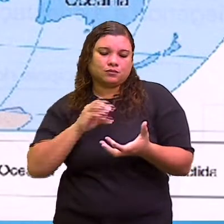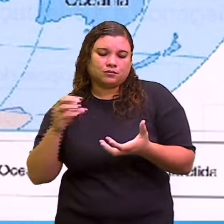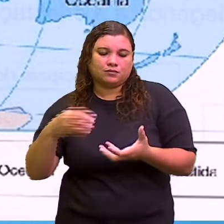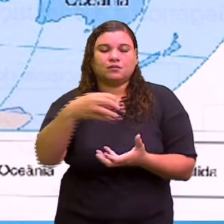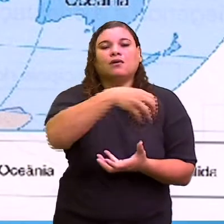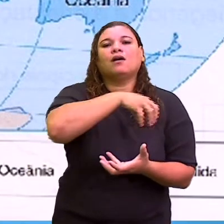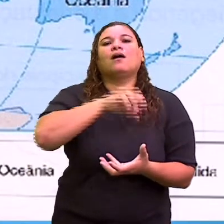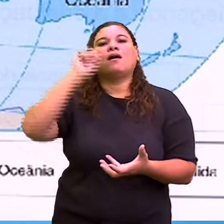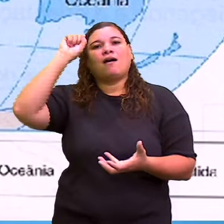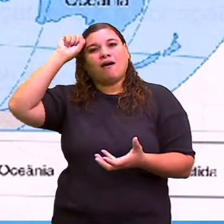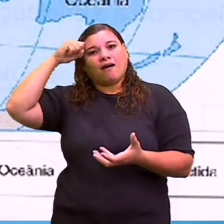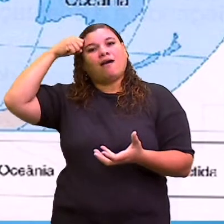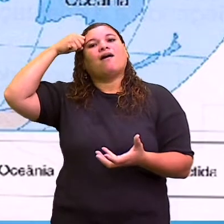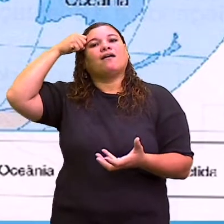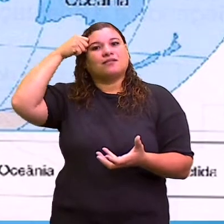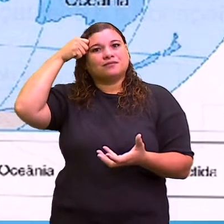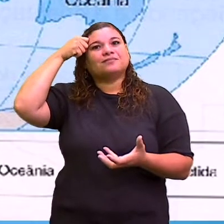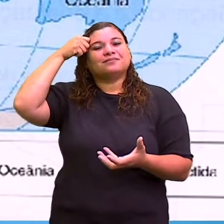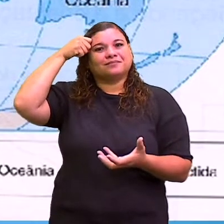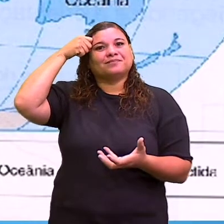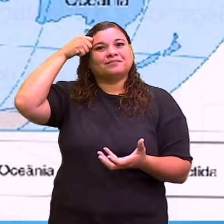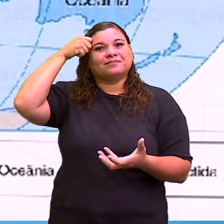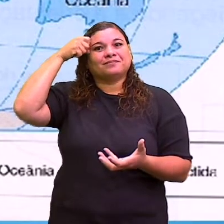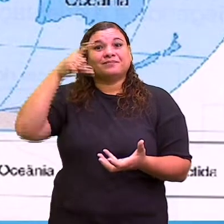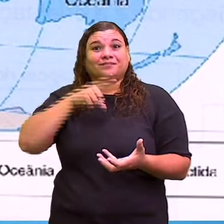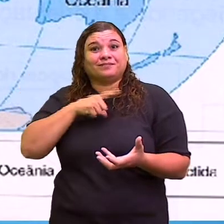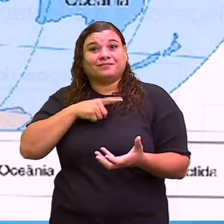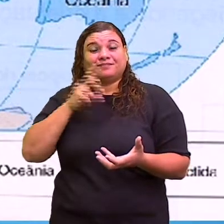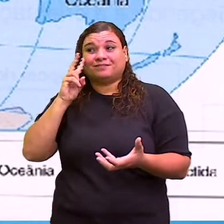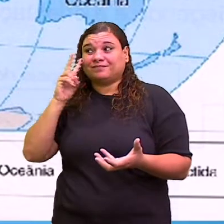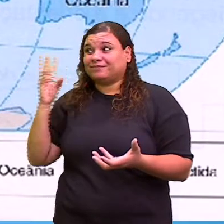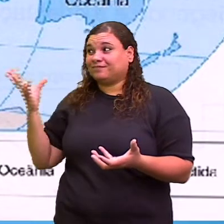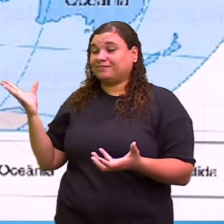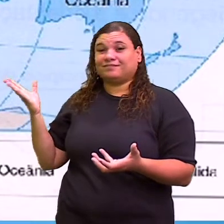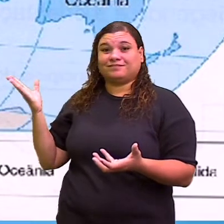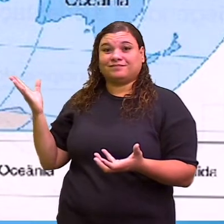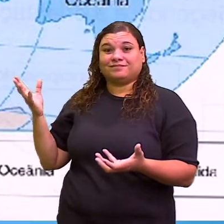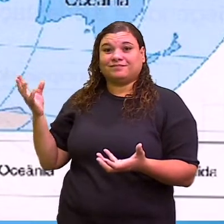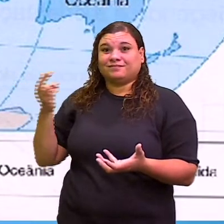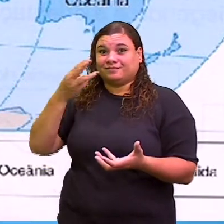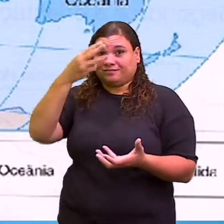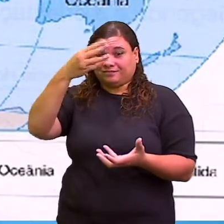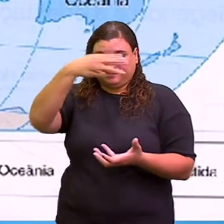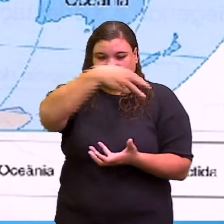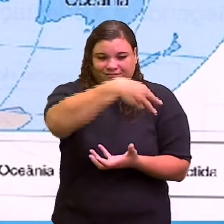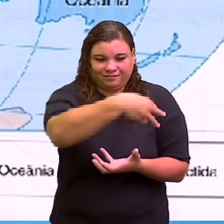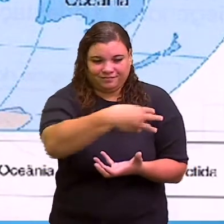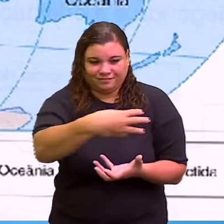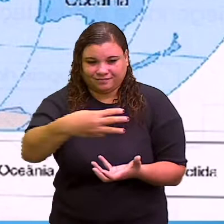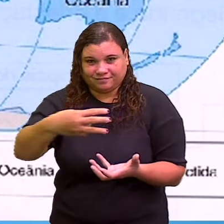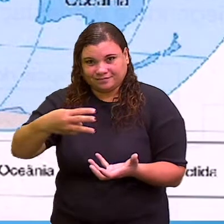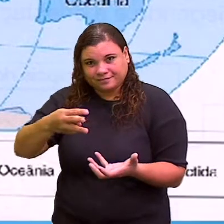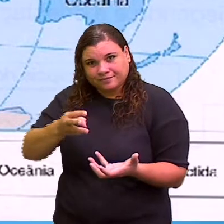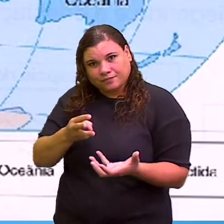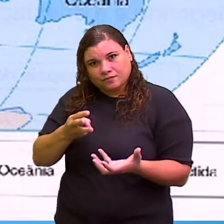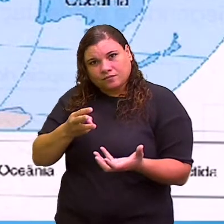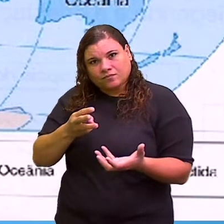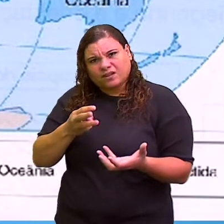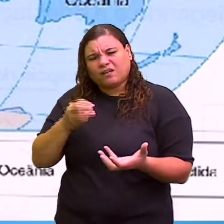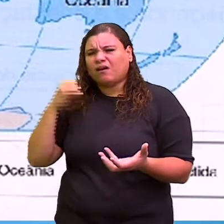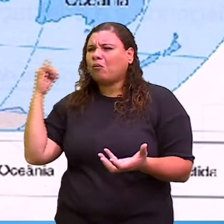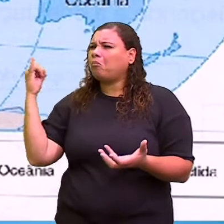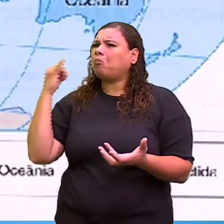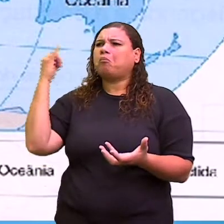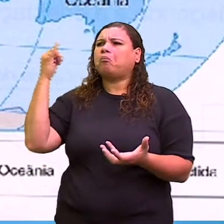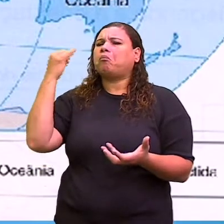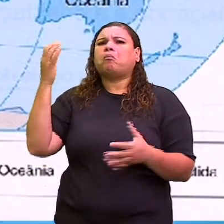podemos observar essas 3 linhas. E qual é a importância dessas 3